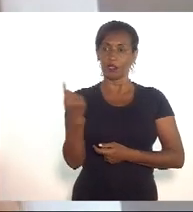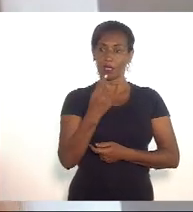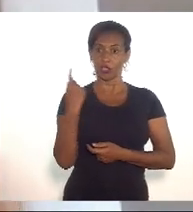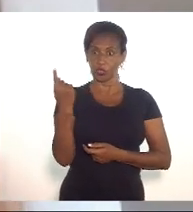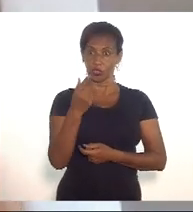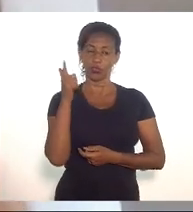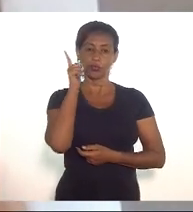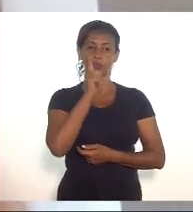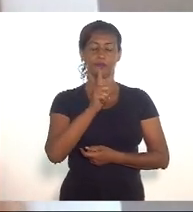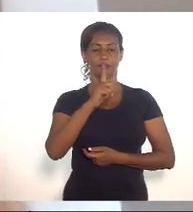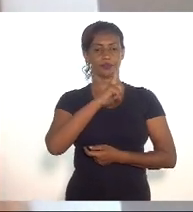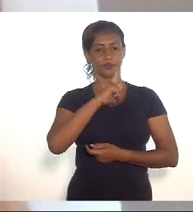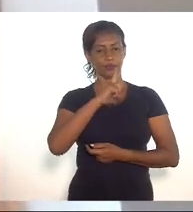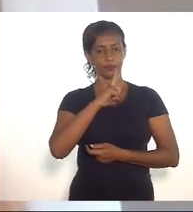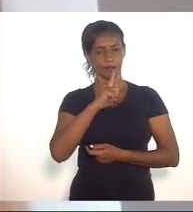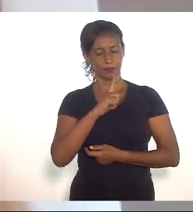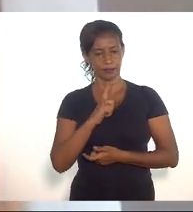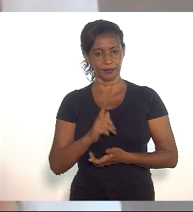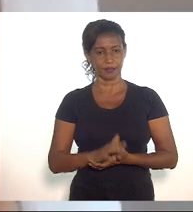ter